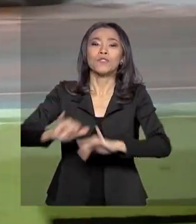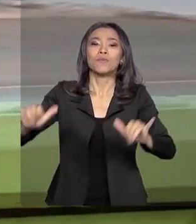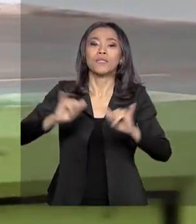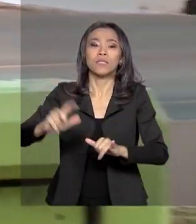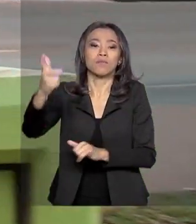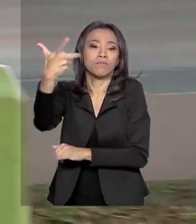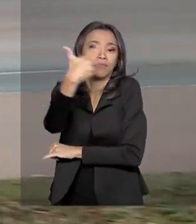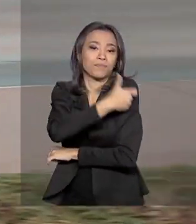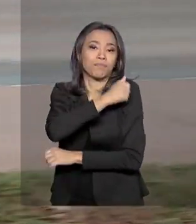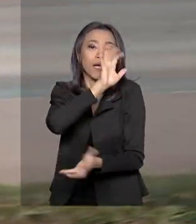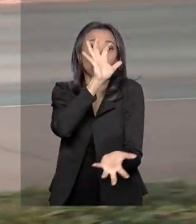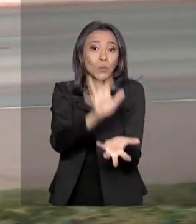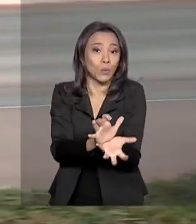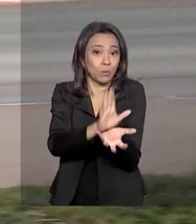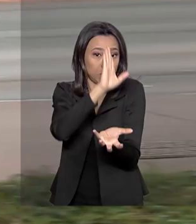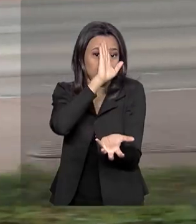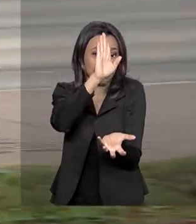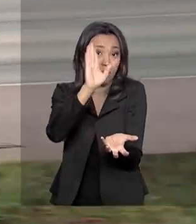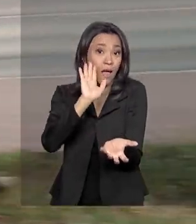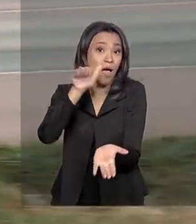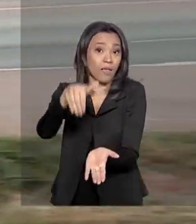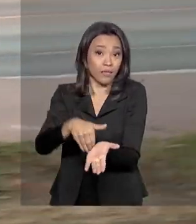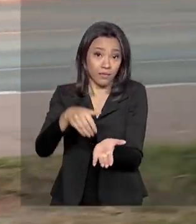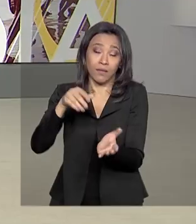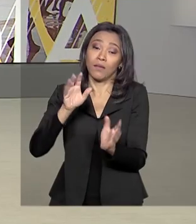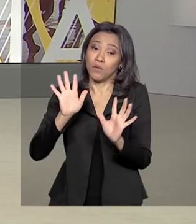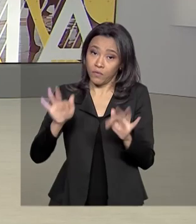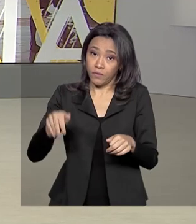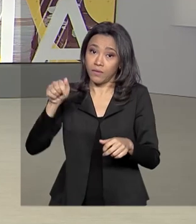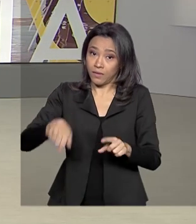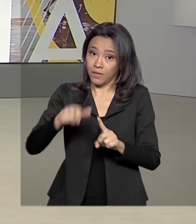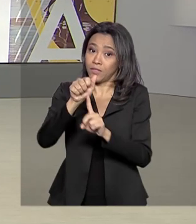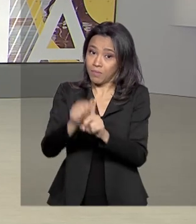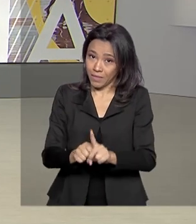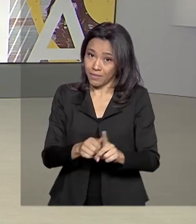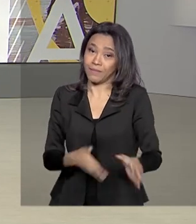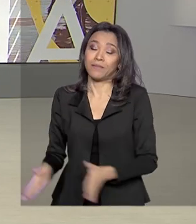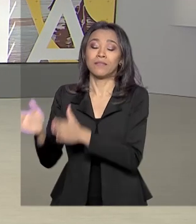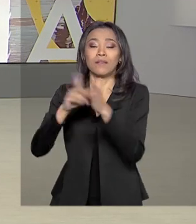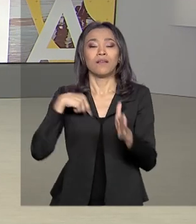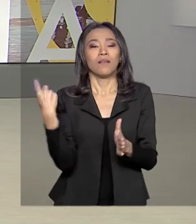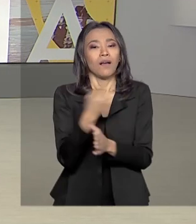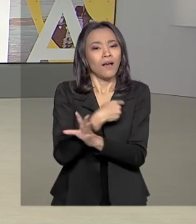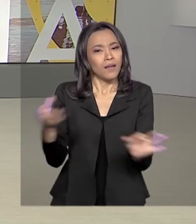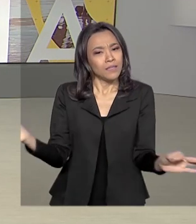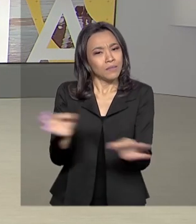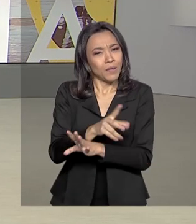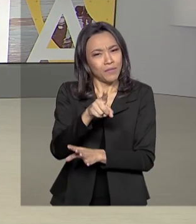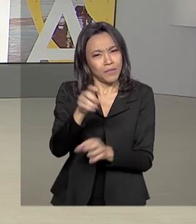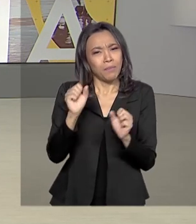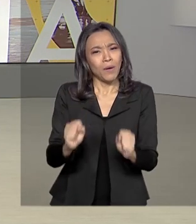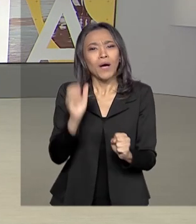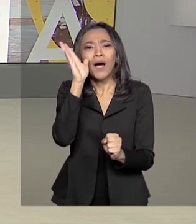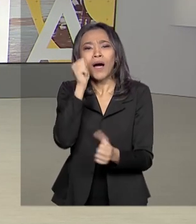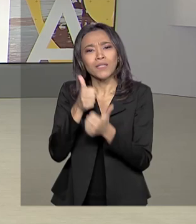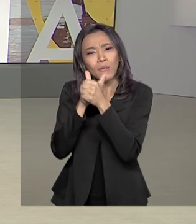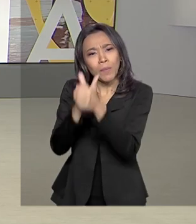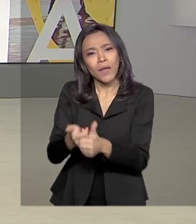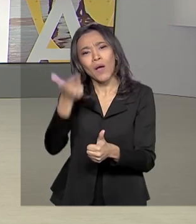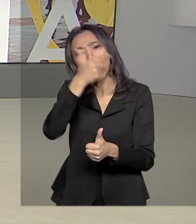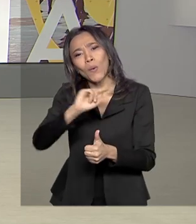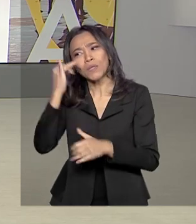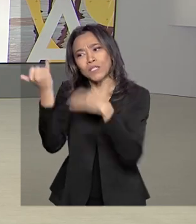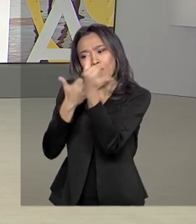grupos prioritários até o final deste mês. O Brasil em Dia fica por aqui. Você pode acompanhar outras